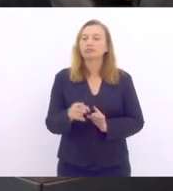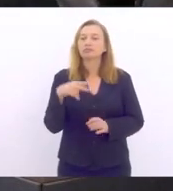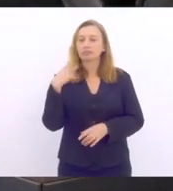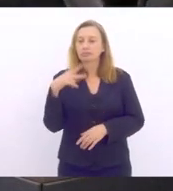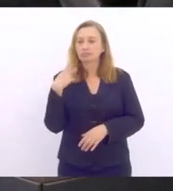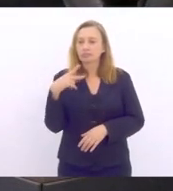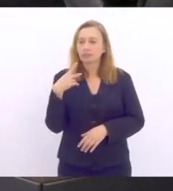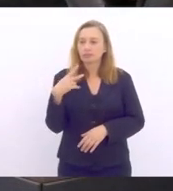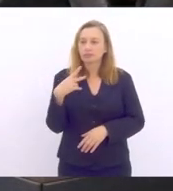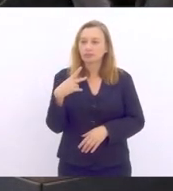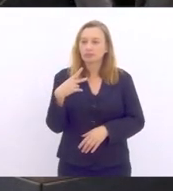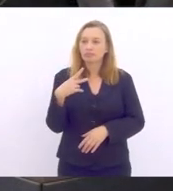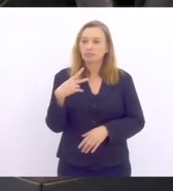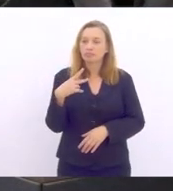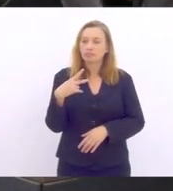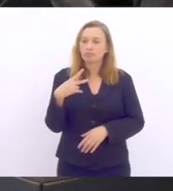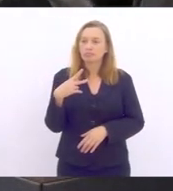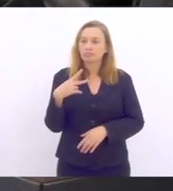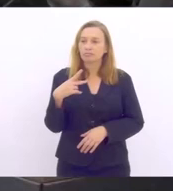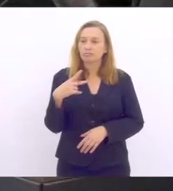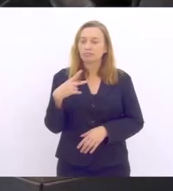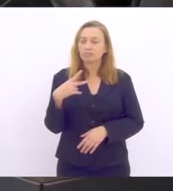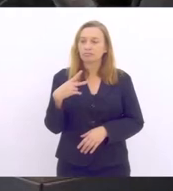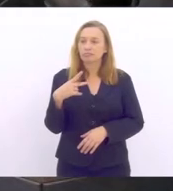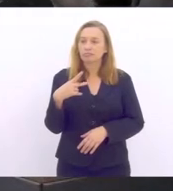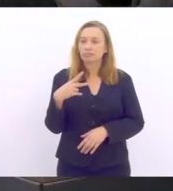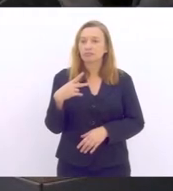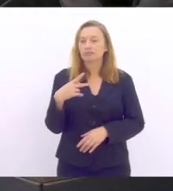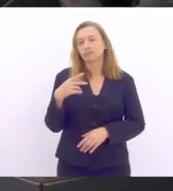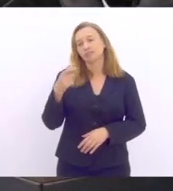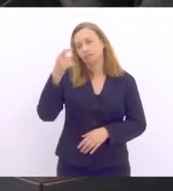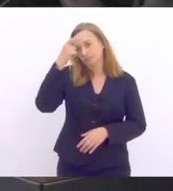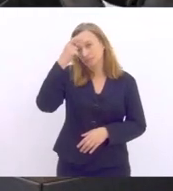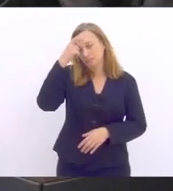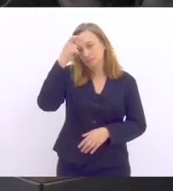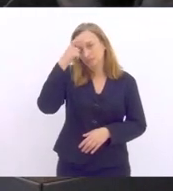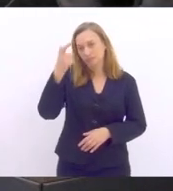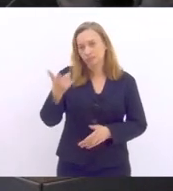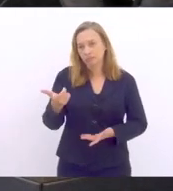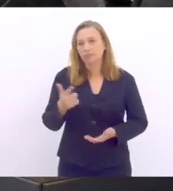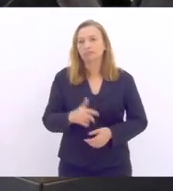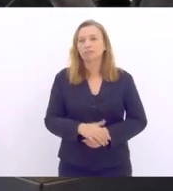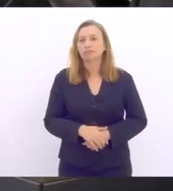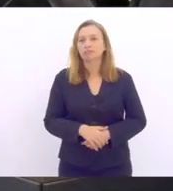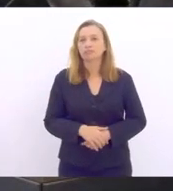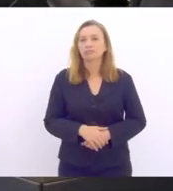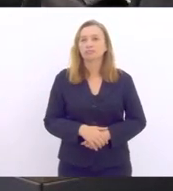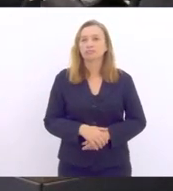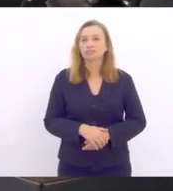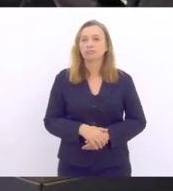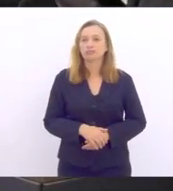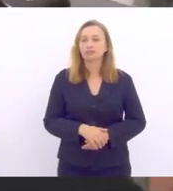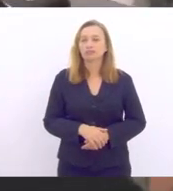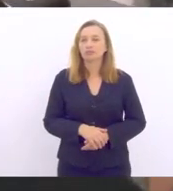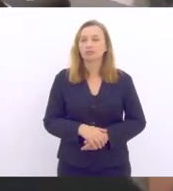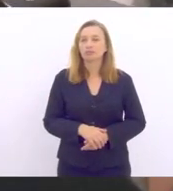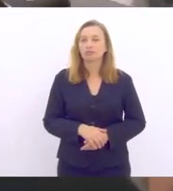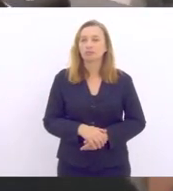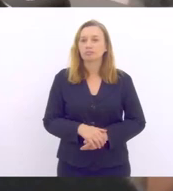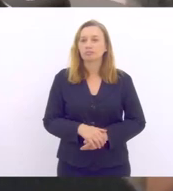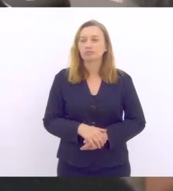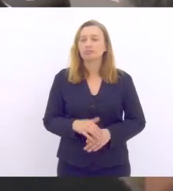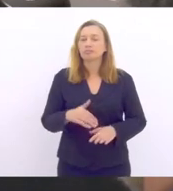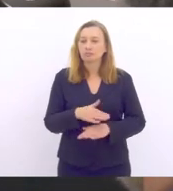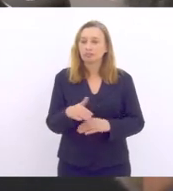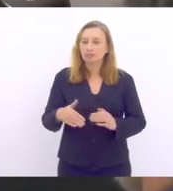política, tem essa alma de buscar o consenso, esse norte sempre, de tentar que as partes envolvidas e